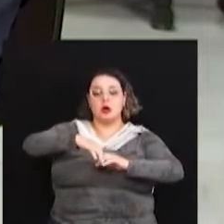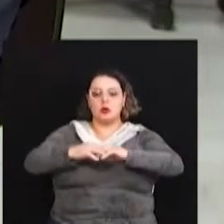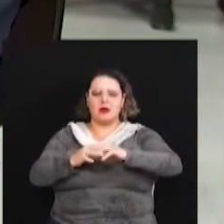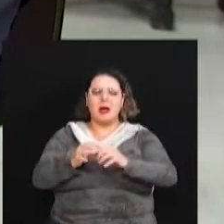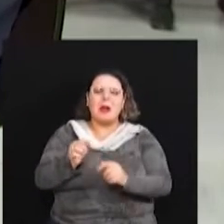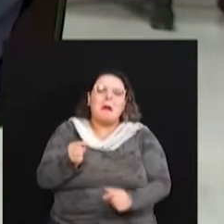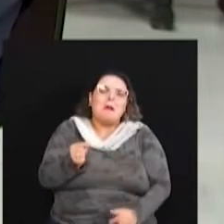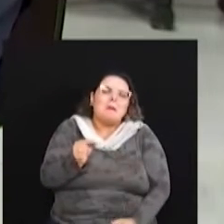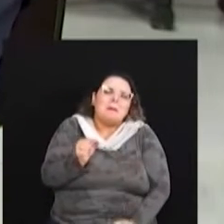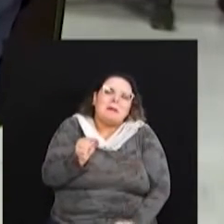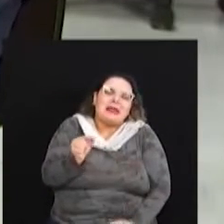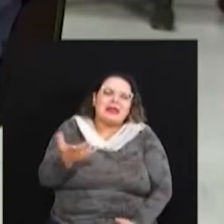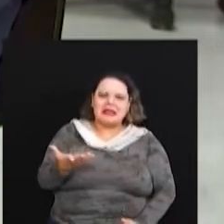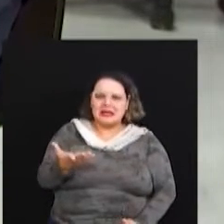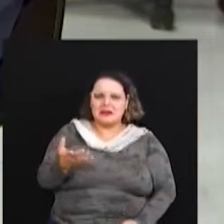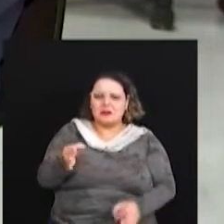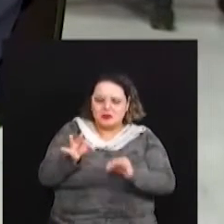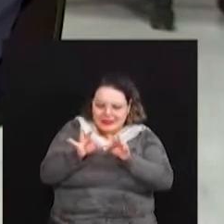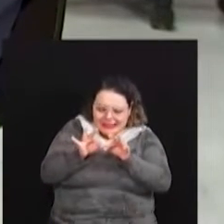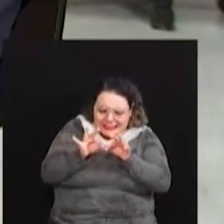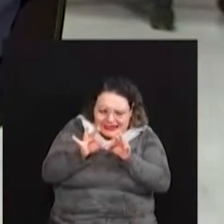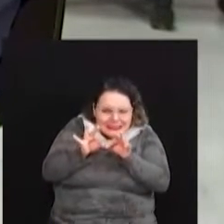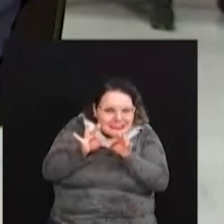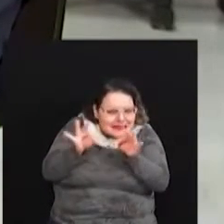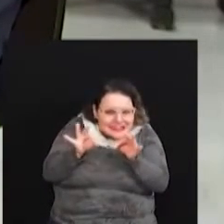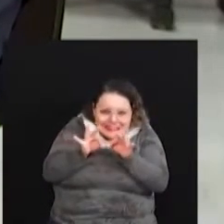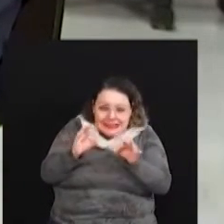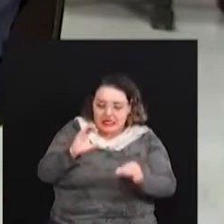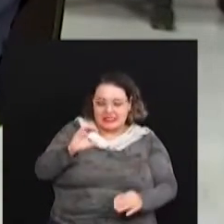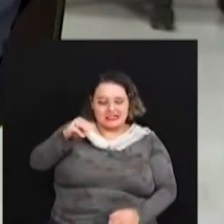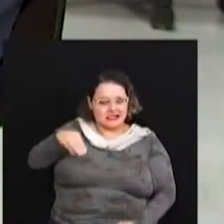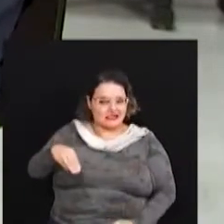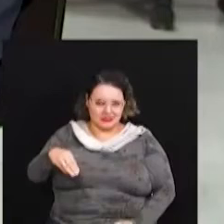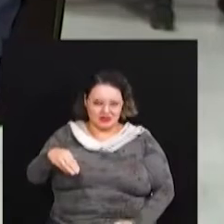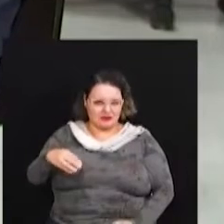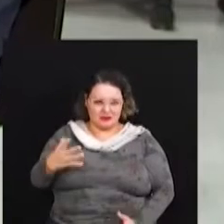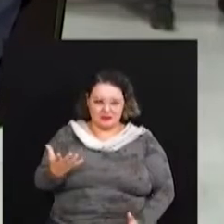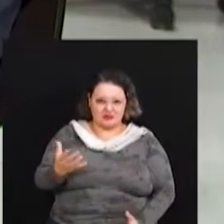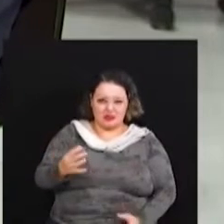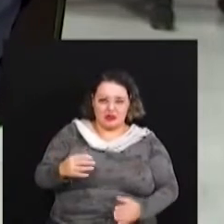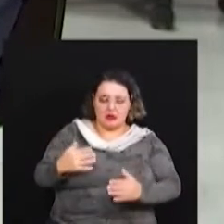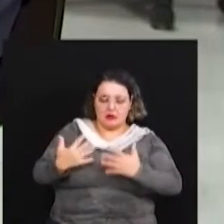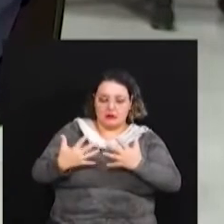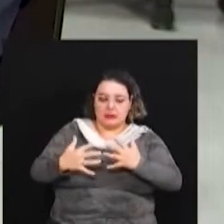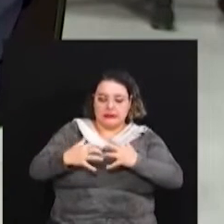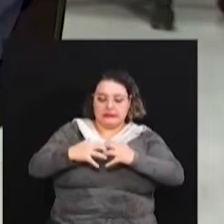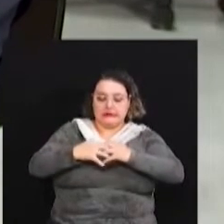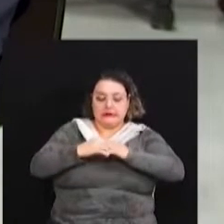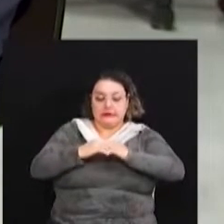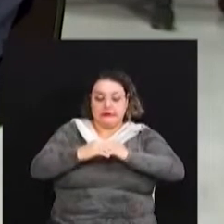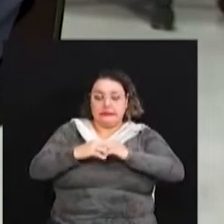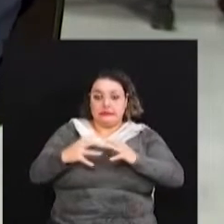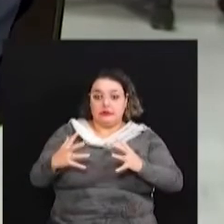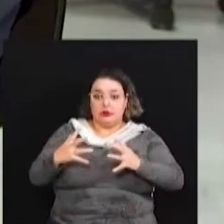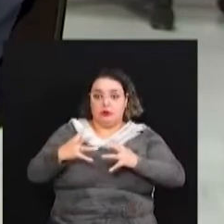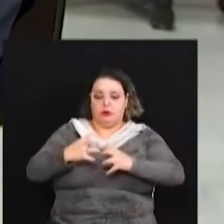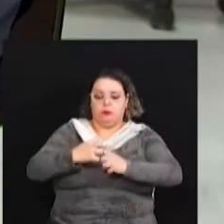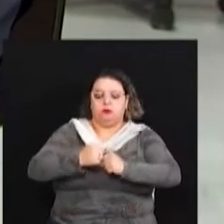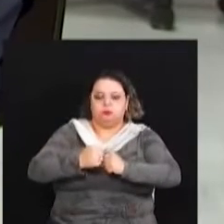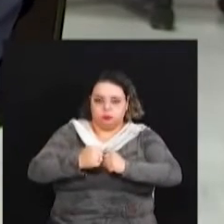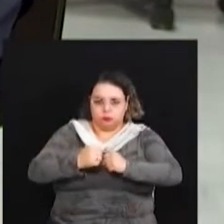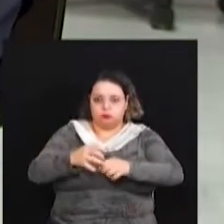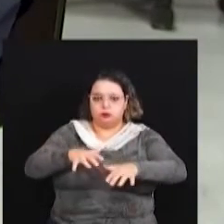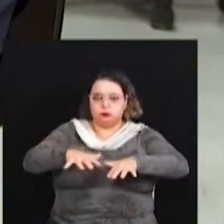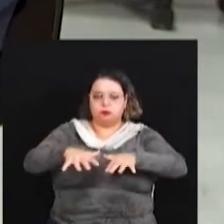é muito pequena, da ordem de poucos centímetros, né? E quando acumula ao longo do tempo uma tensão grande devido a essa força